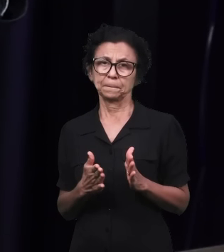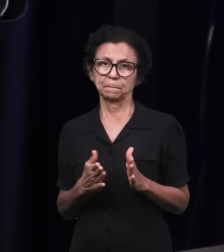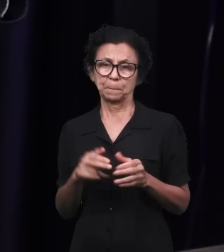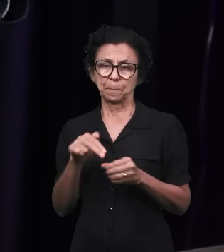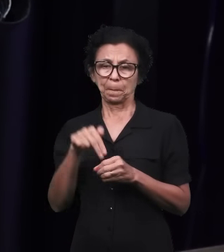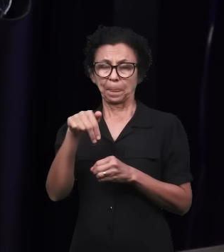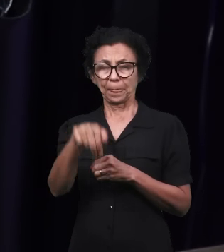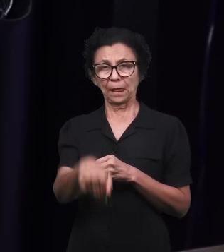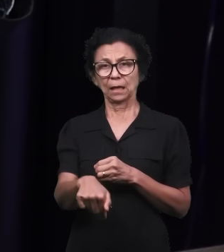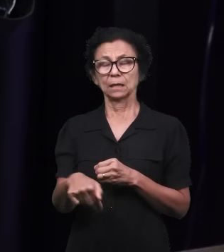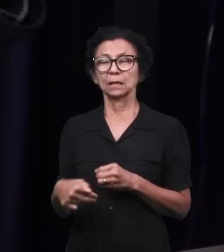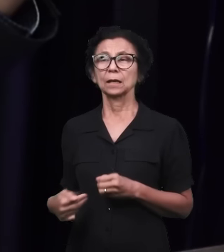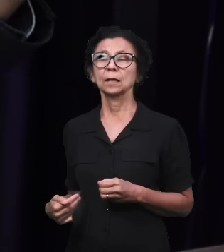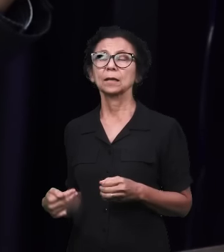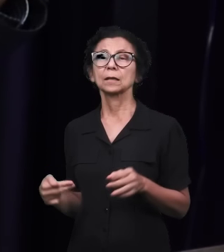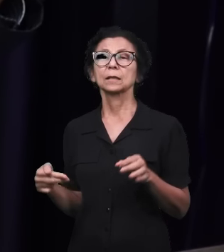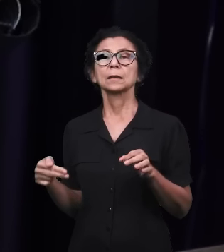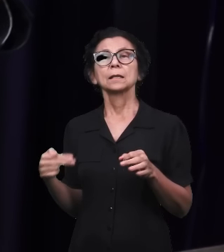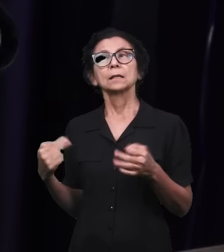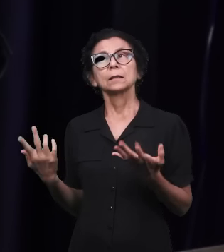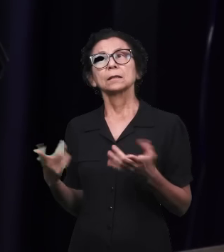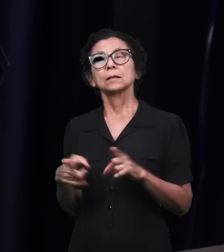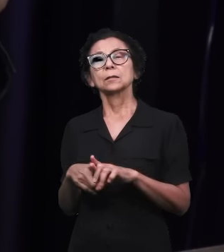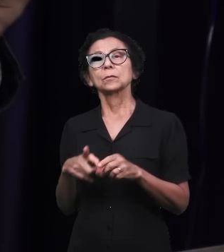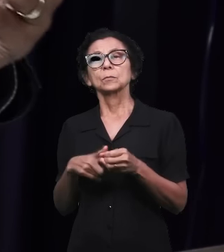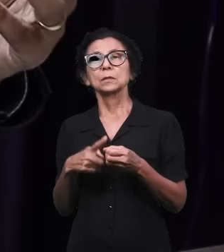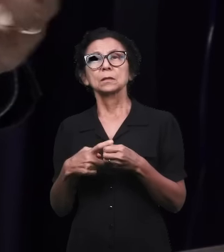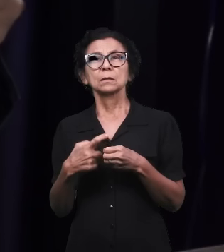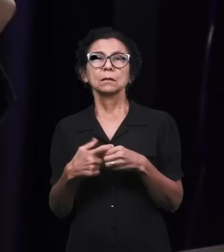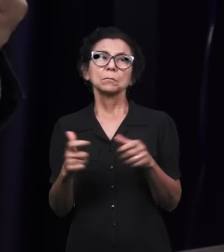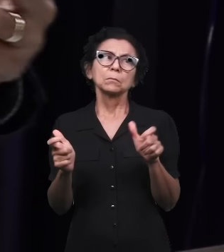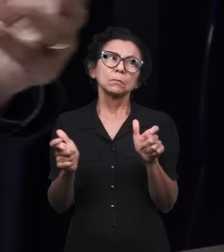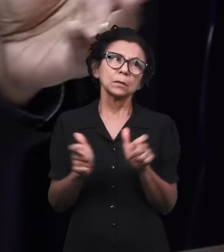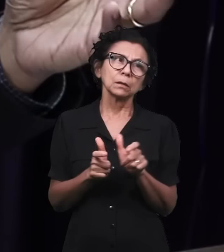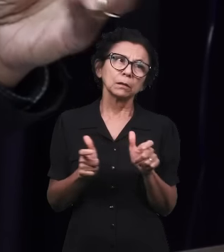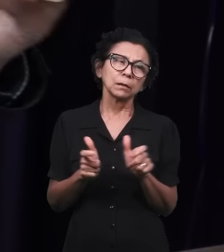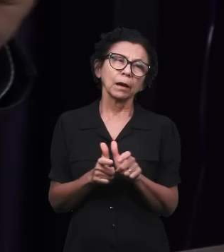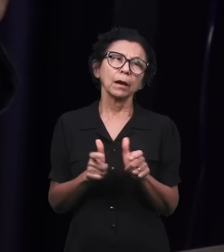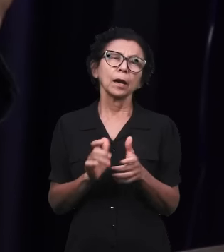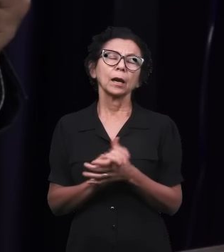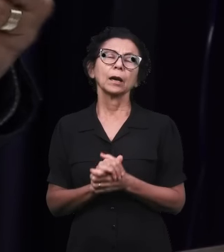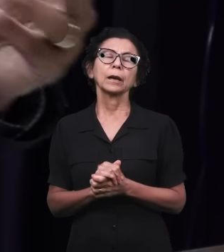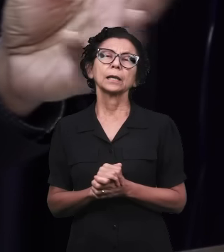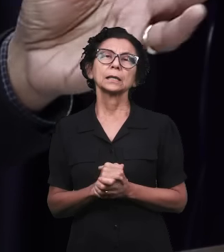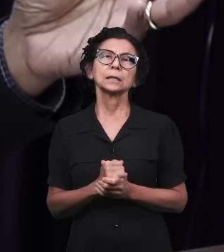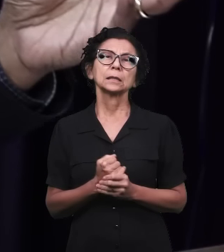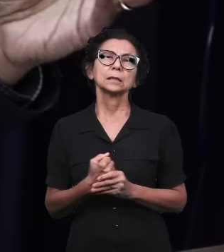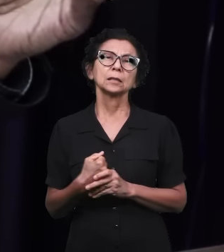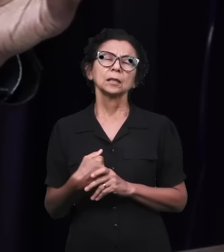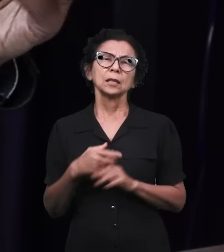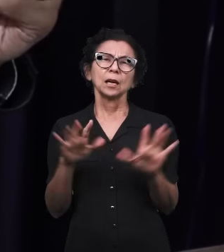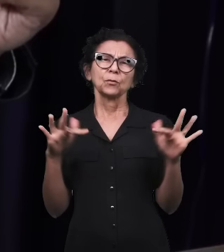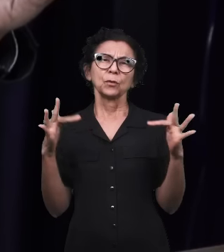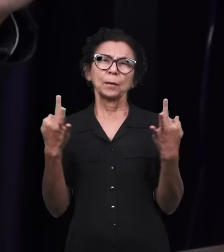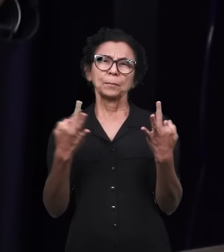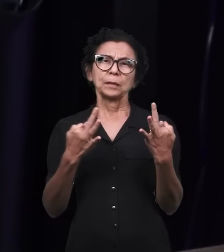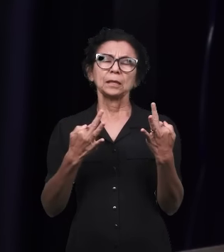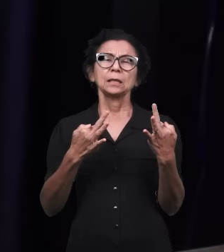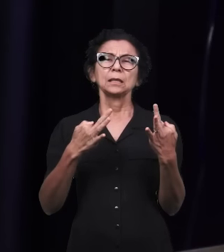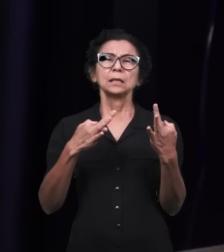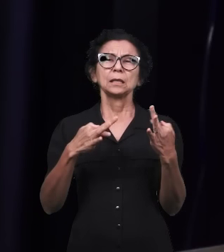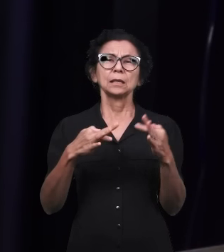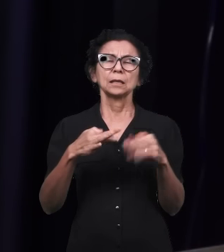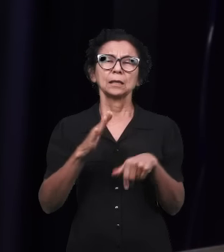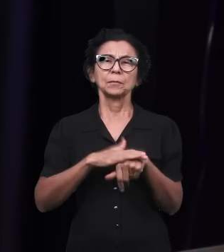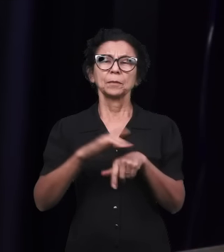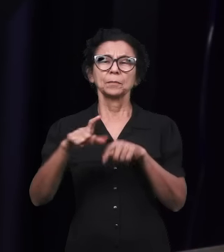uma cidade pequena, de agricultura familiar, né, de subsistência. Nós